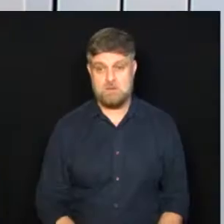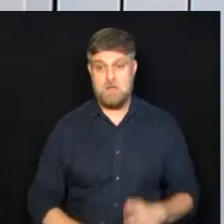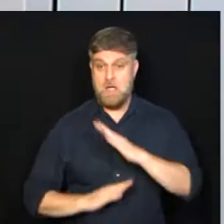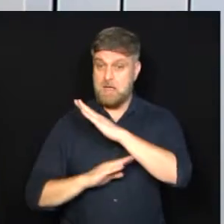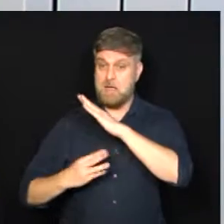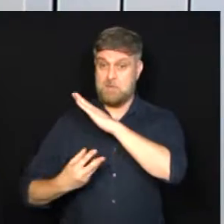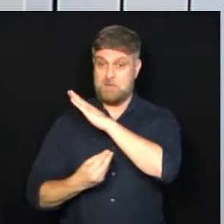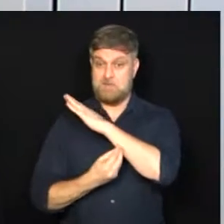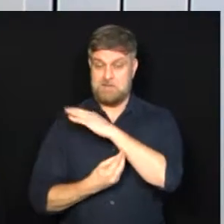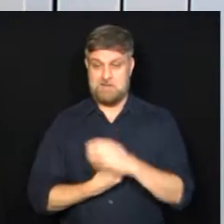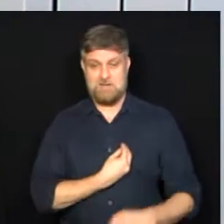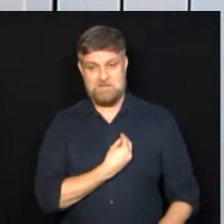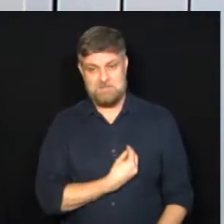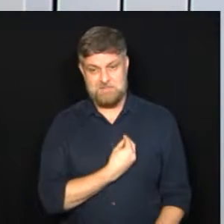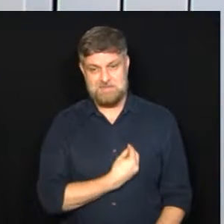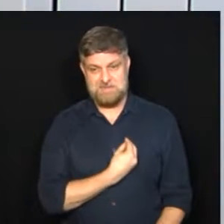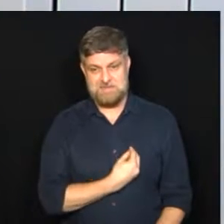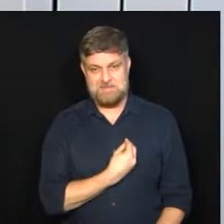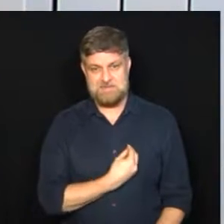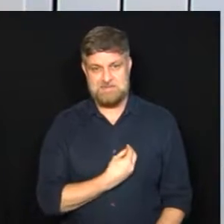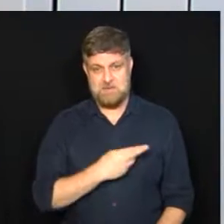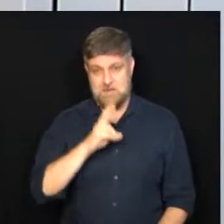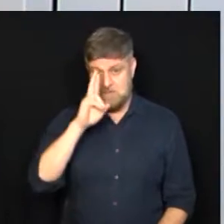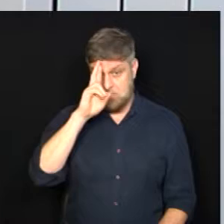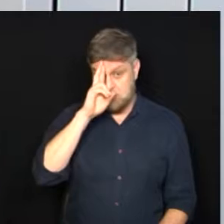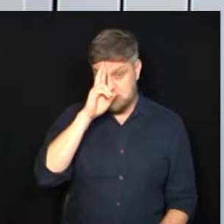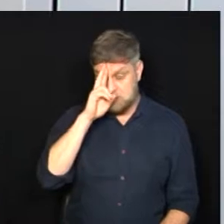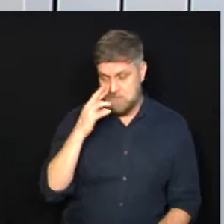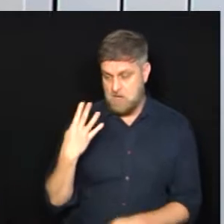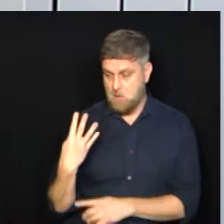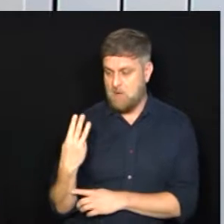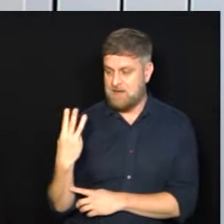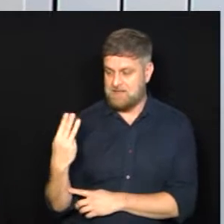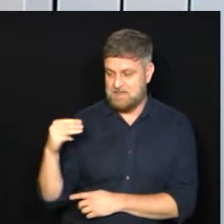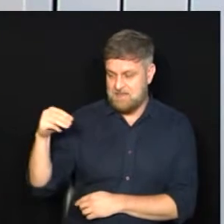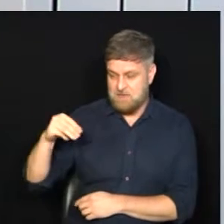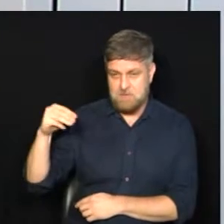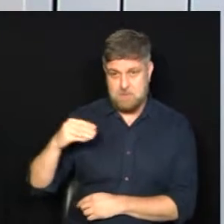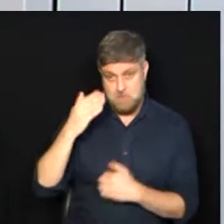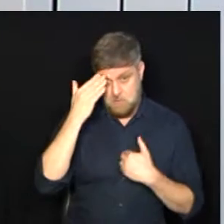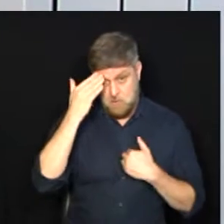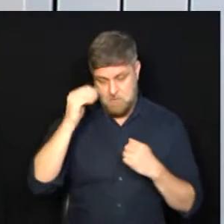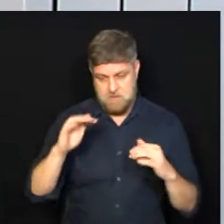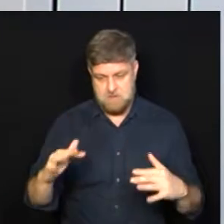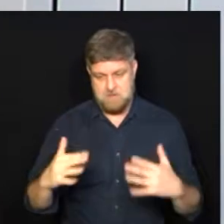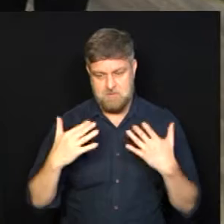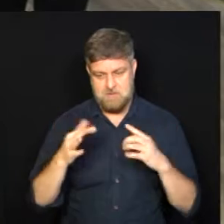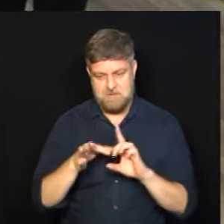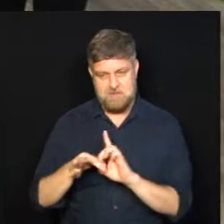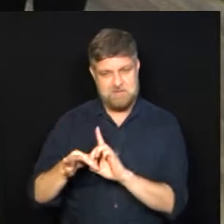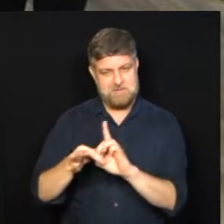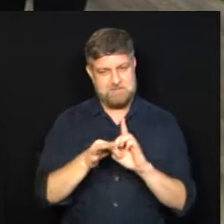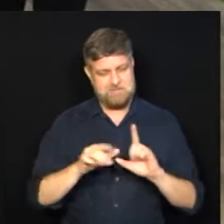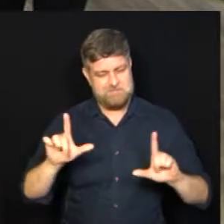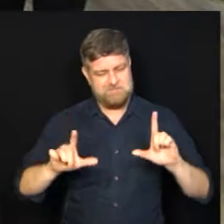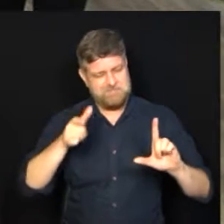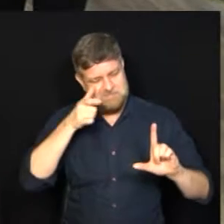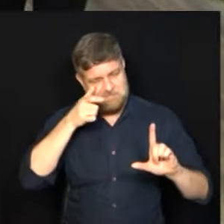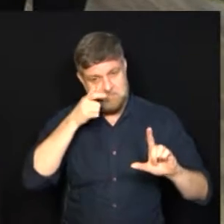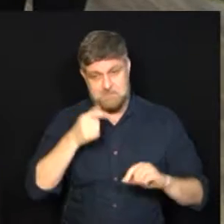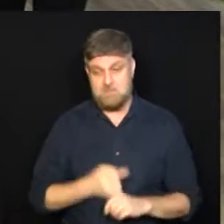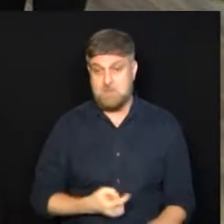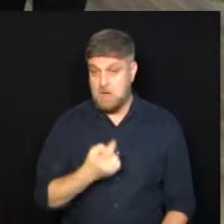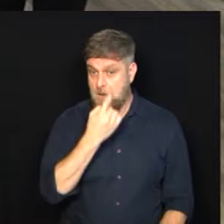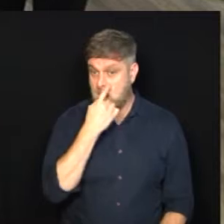dia total ao vivo de volta, 12h43. Muito obrigado pela sua companhia e audiência. E a Mina Abreu,